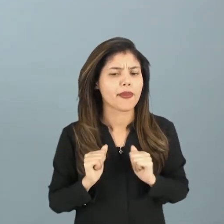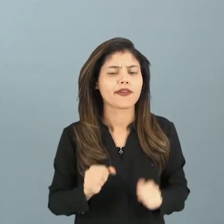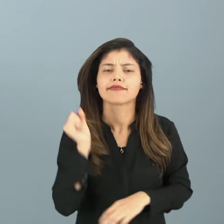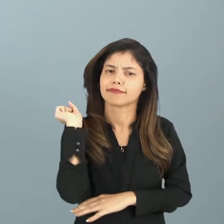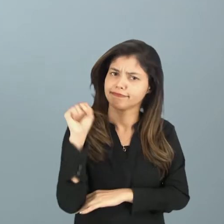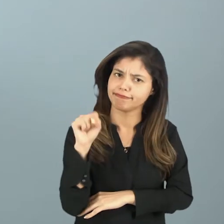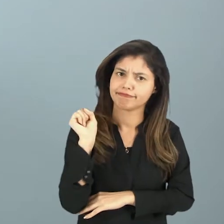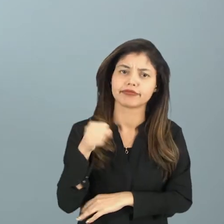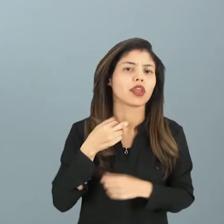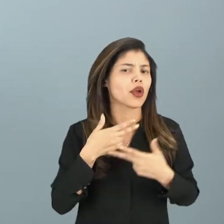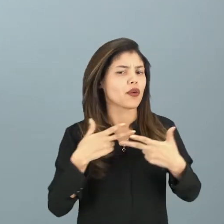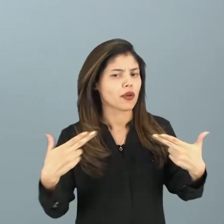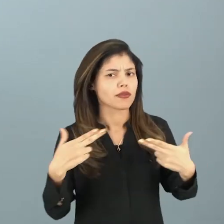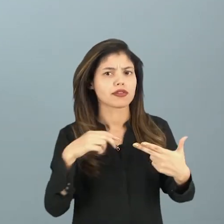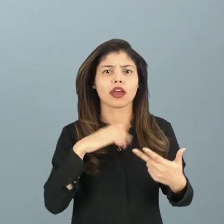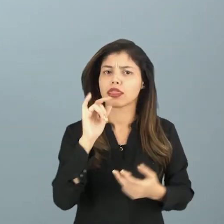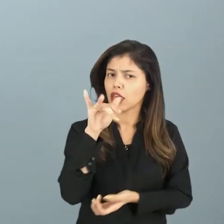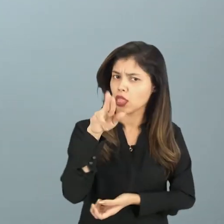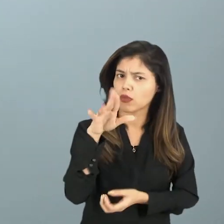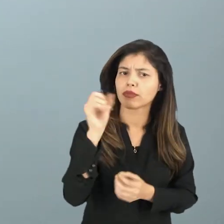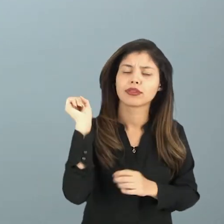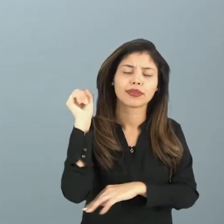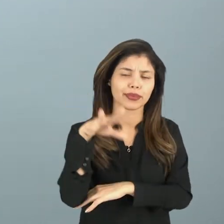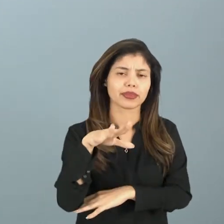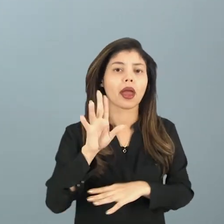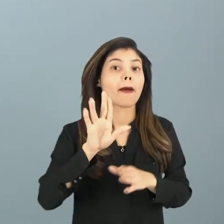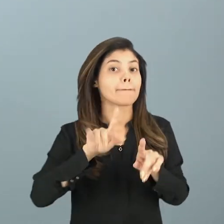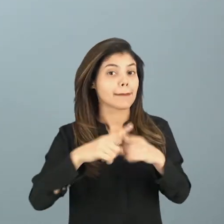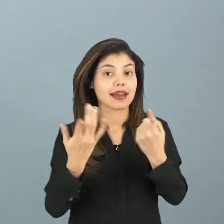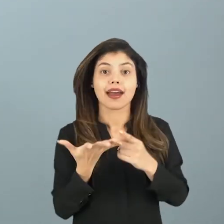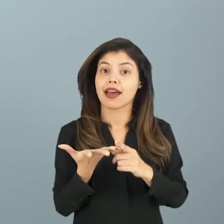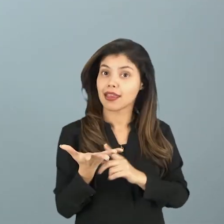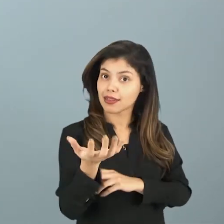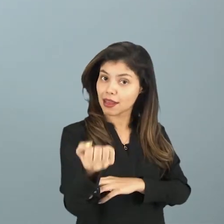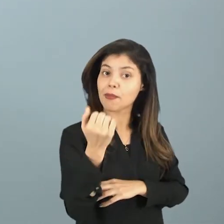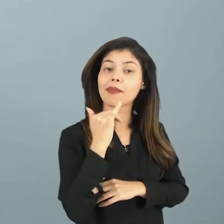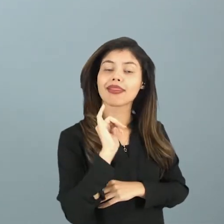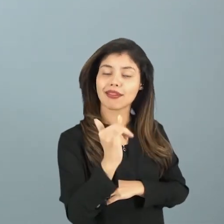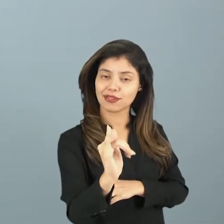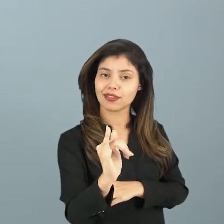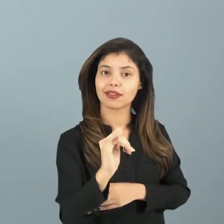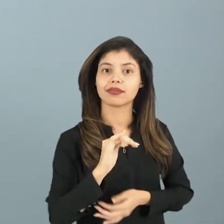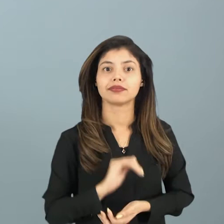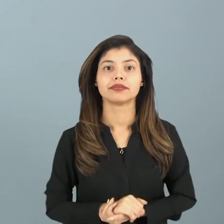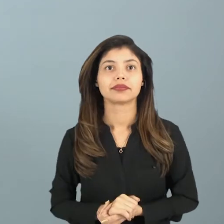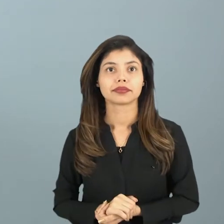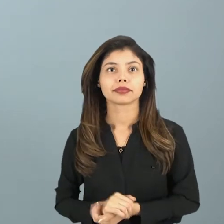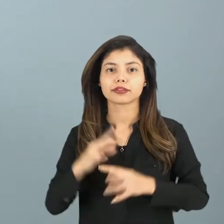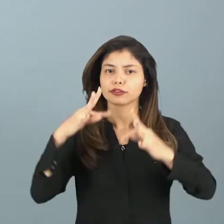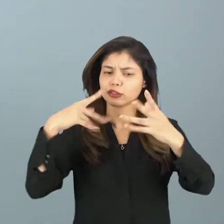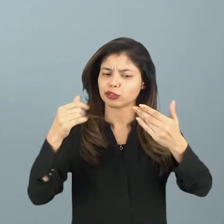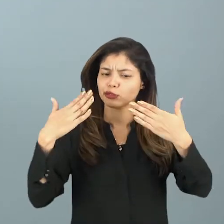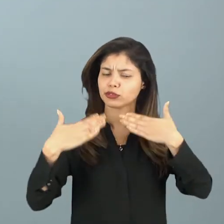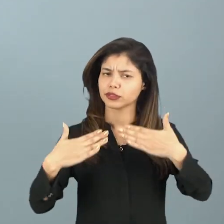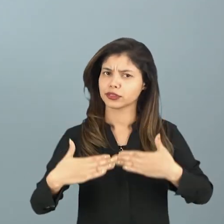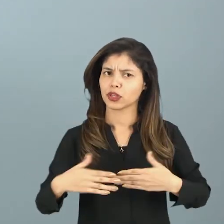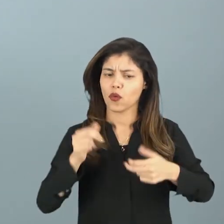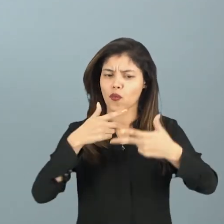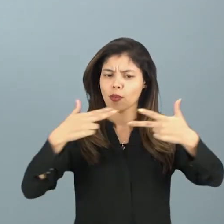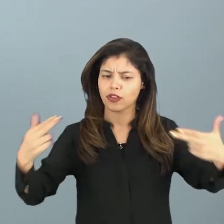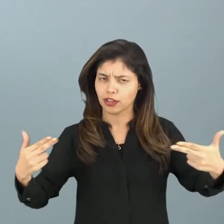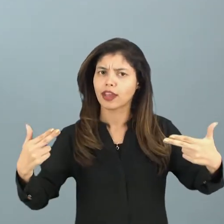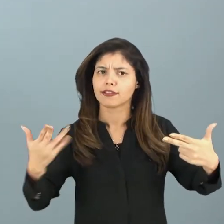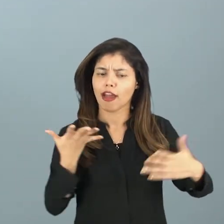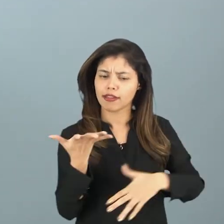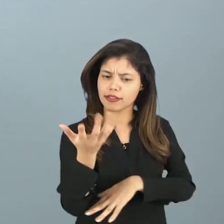sim, um objeto luminoso, mas ele recebe energia. E todo corpo, todo objeto